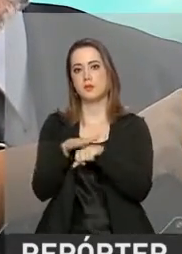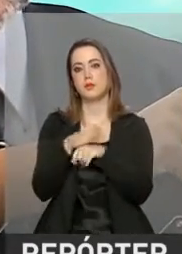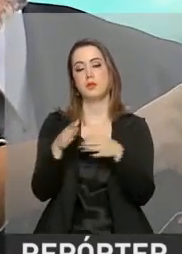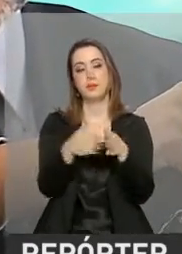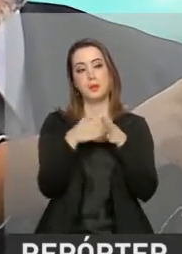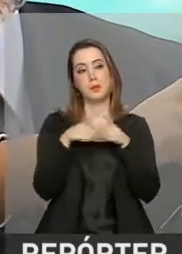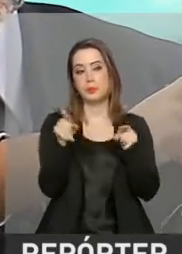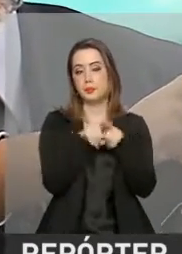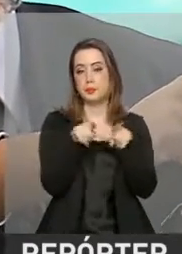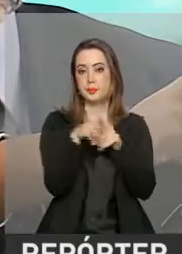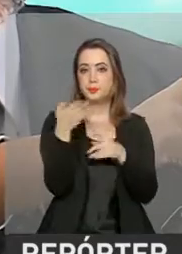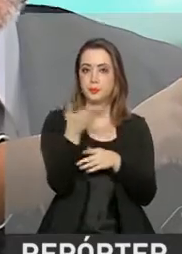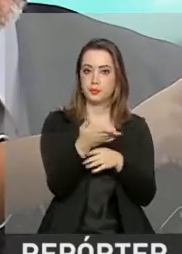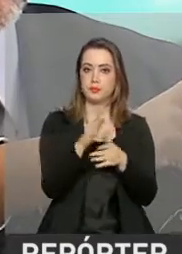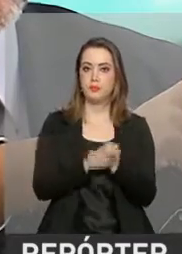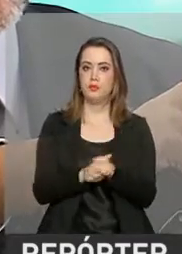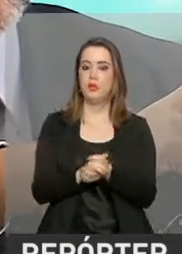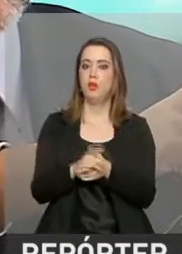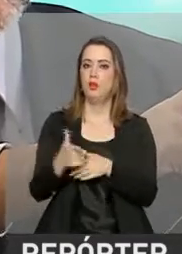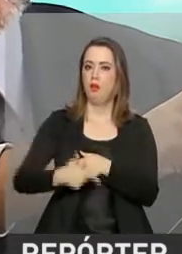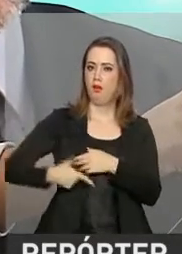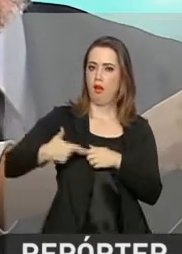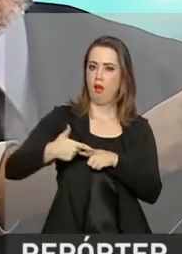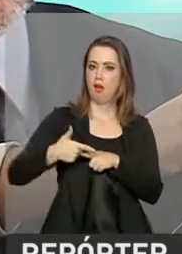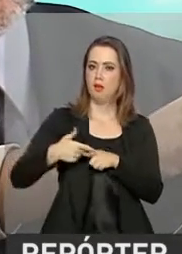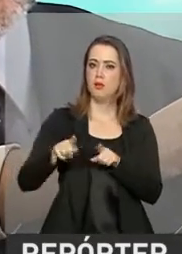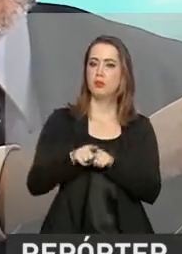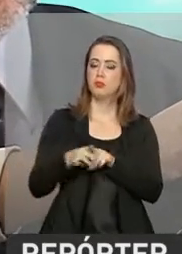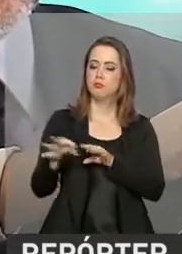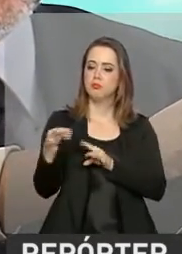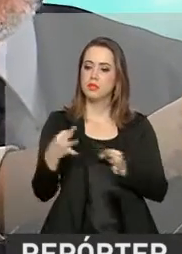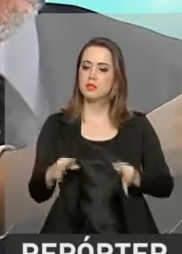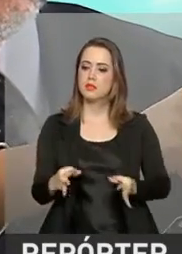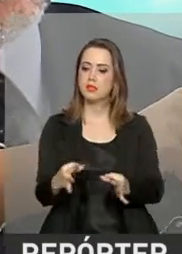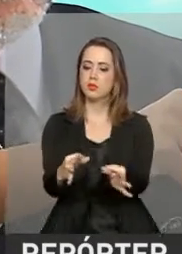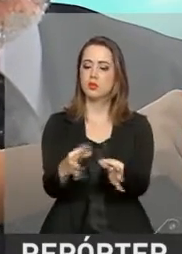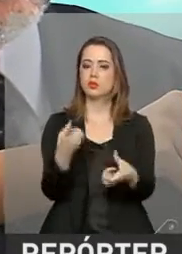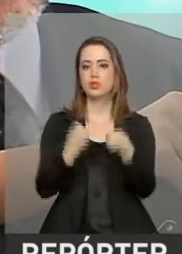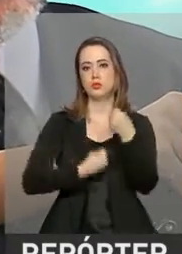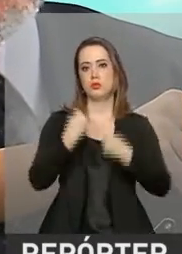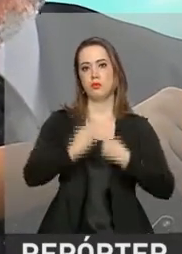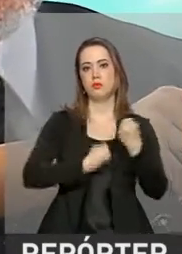ainda armas equipamentos veículos e